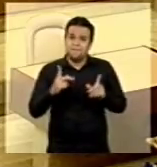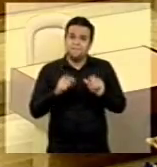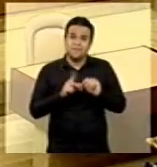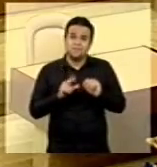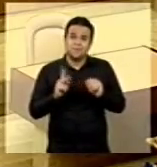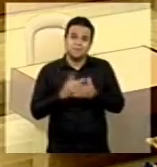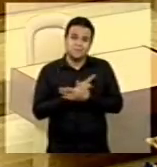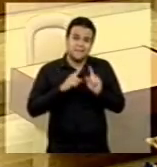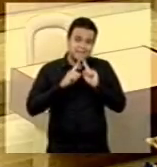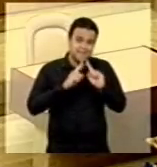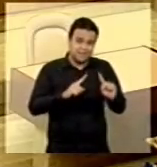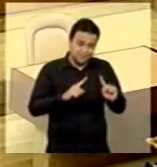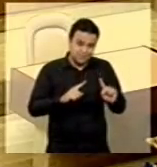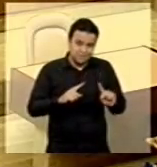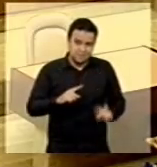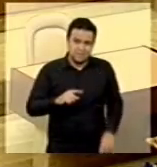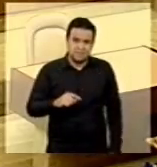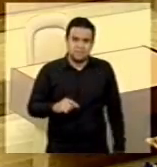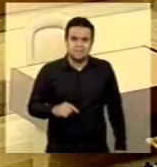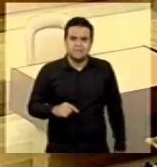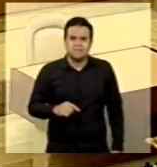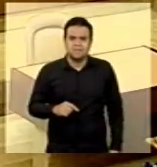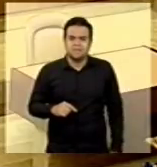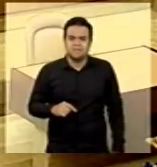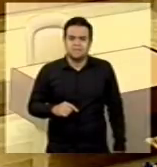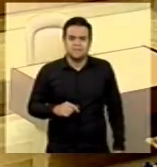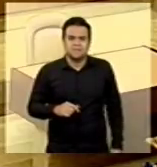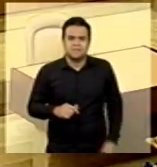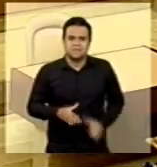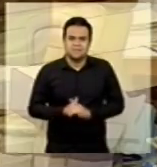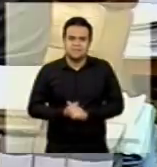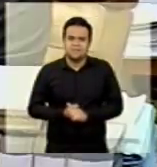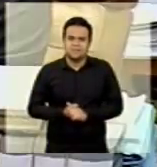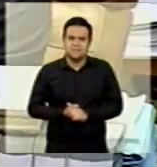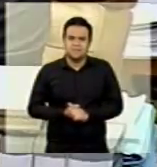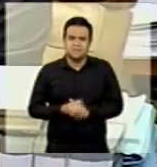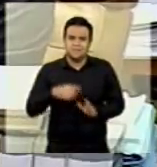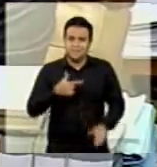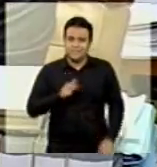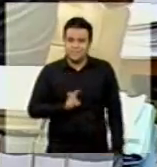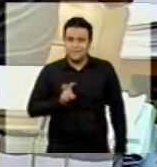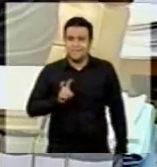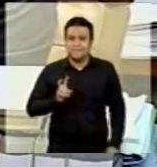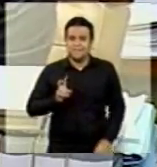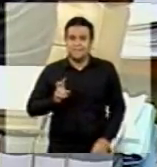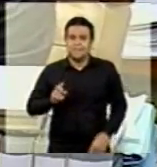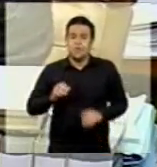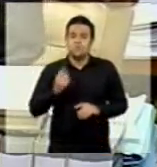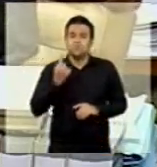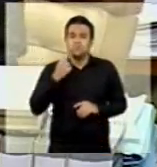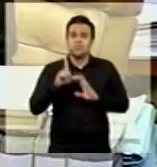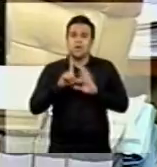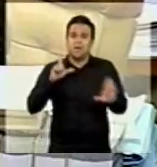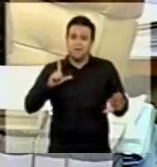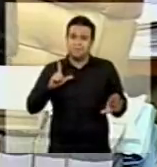nós recebemos a denúncia na 25ª hora, ou seja, um dia antes de se consumar o prazo